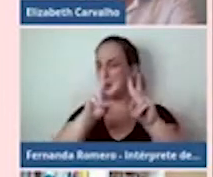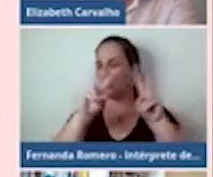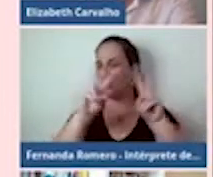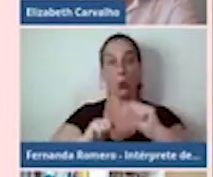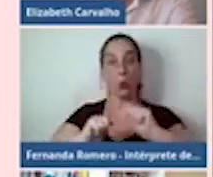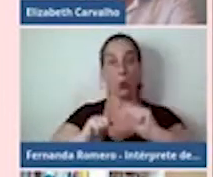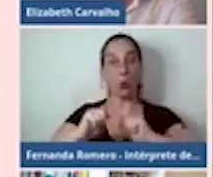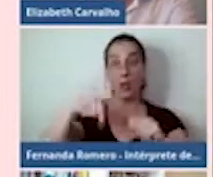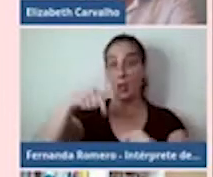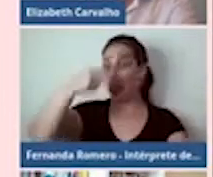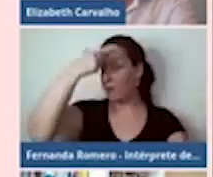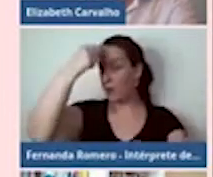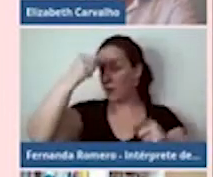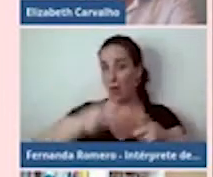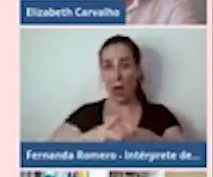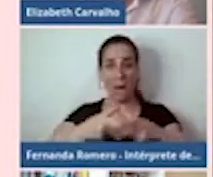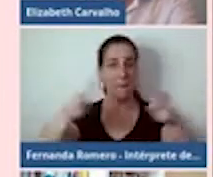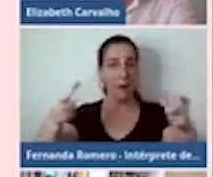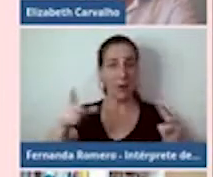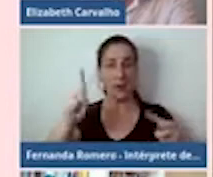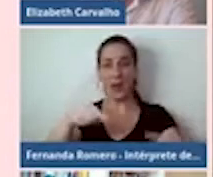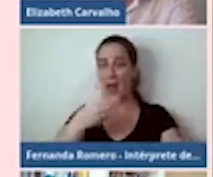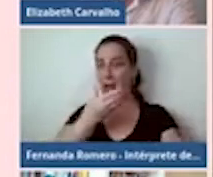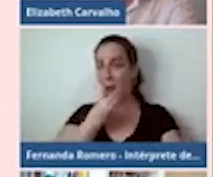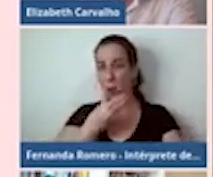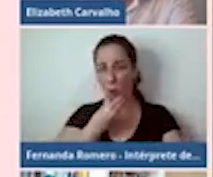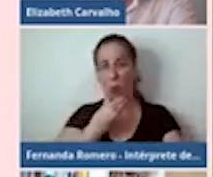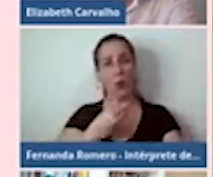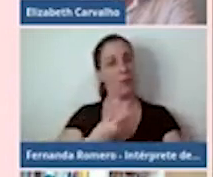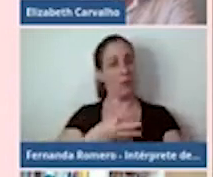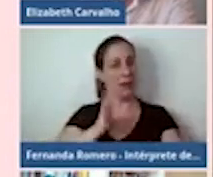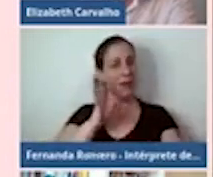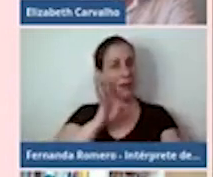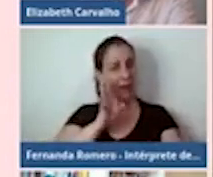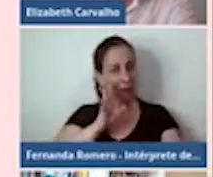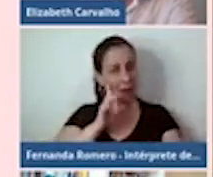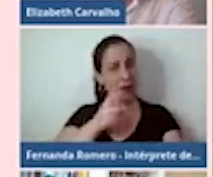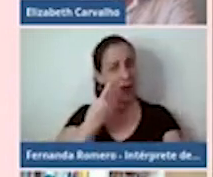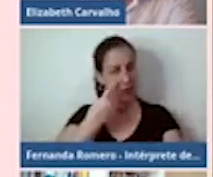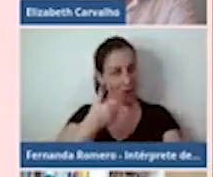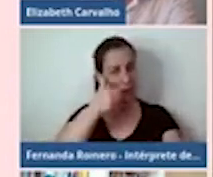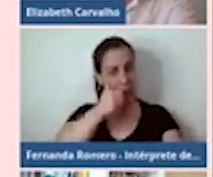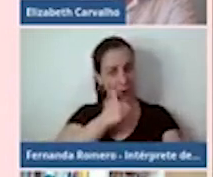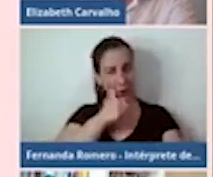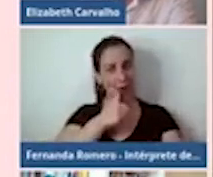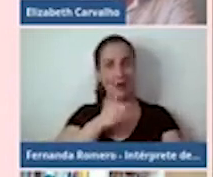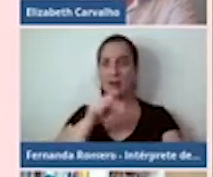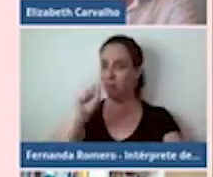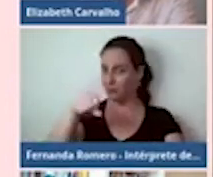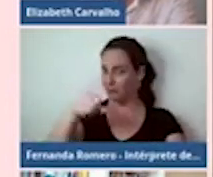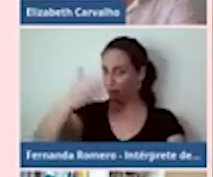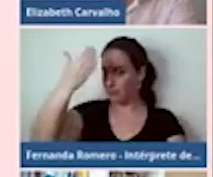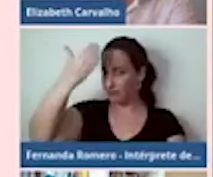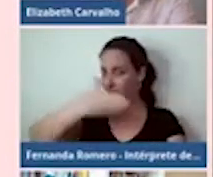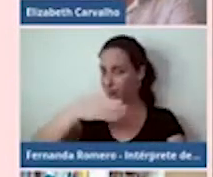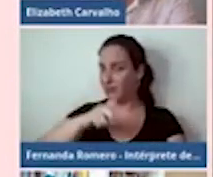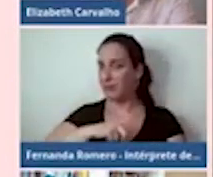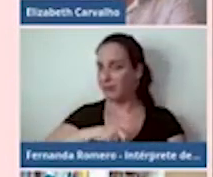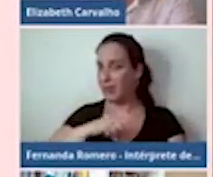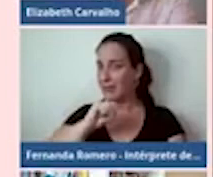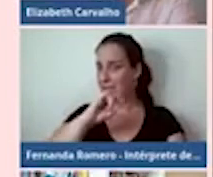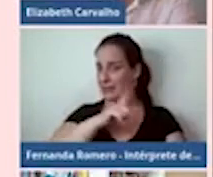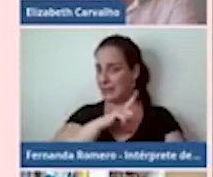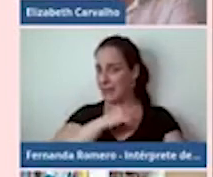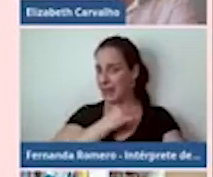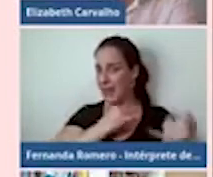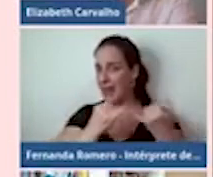faculdade a maior parte dos meus professores são homens, é legal ver uma mulher, né? E está provado, né, gente? Quando a gente tem